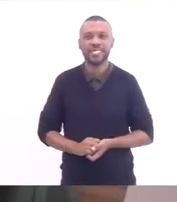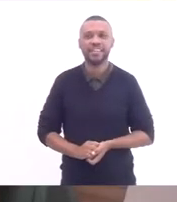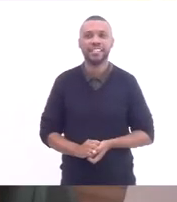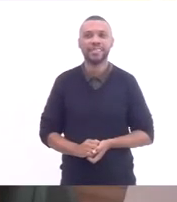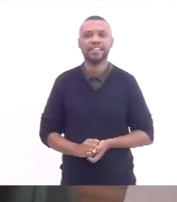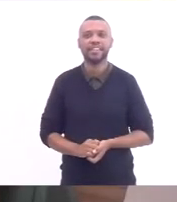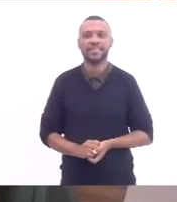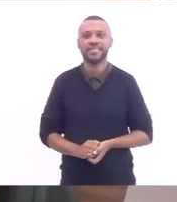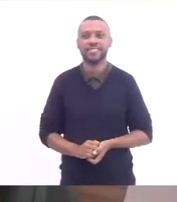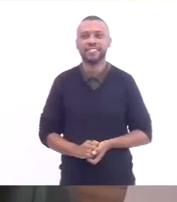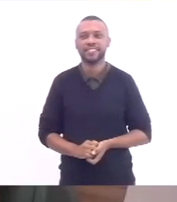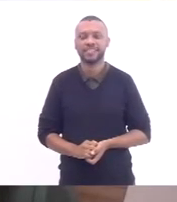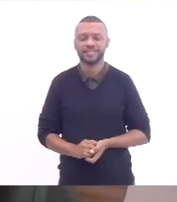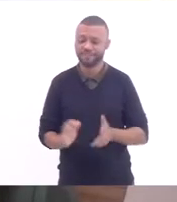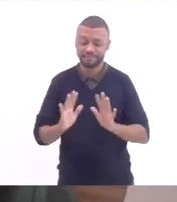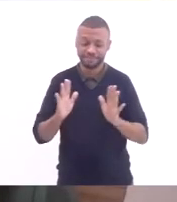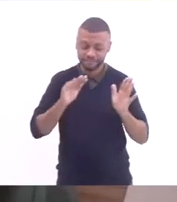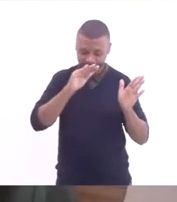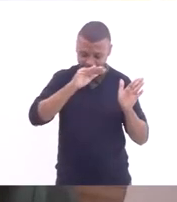Bom,